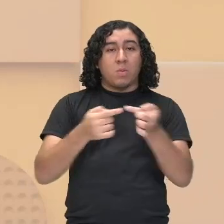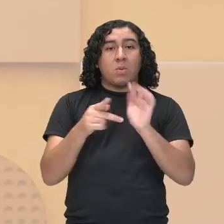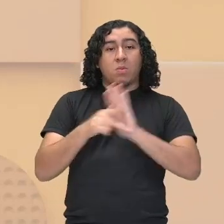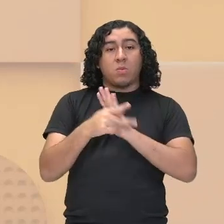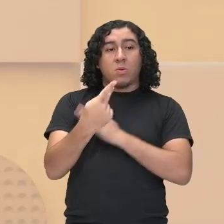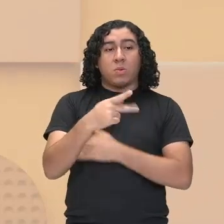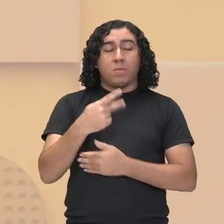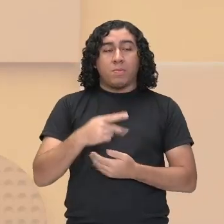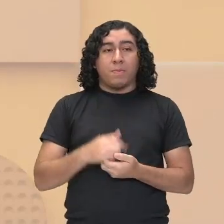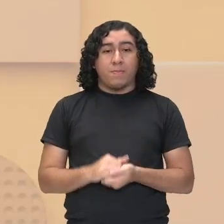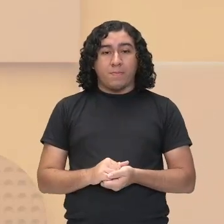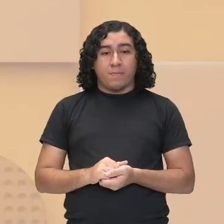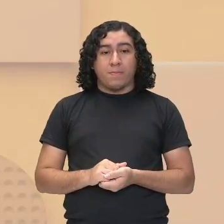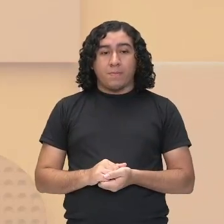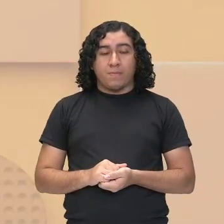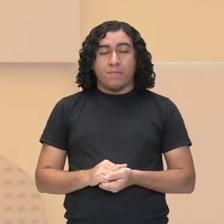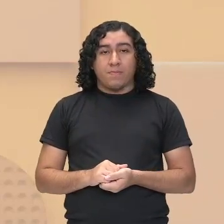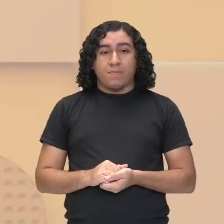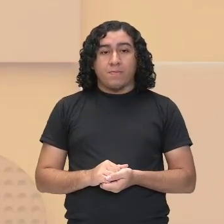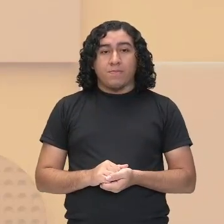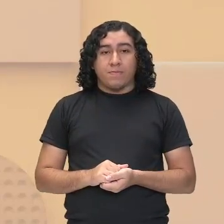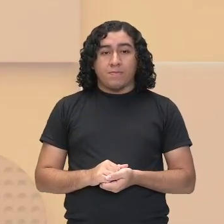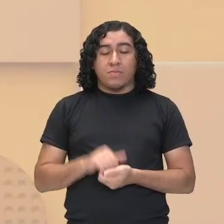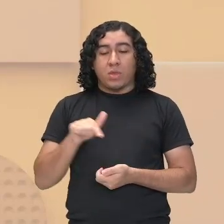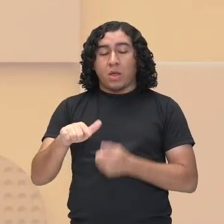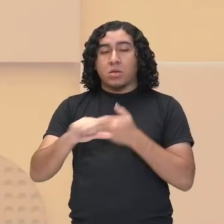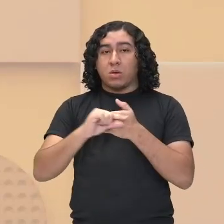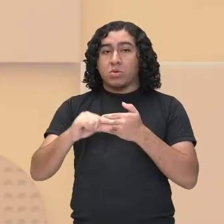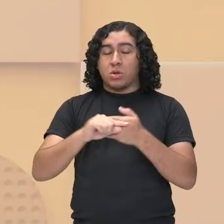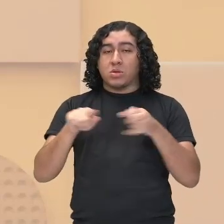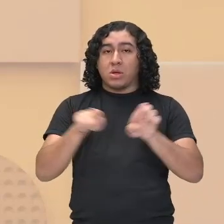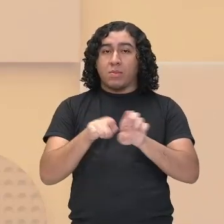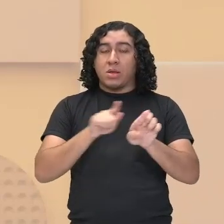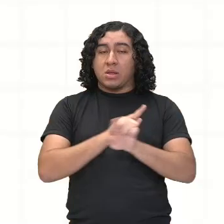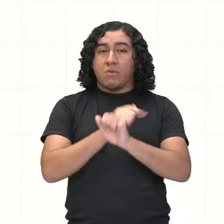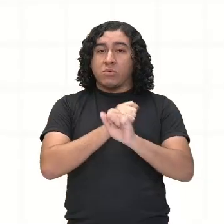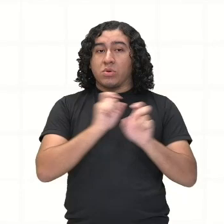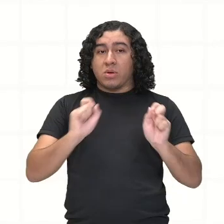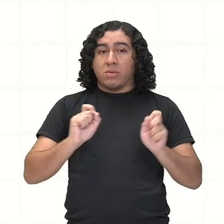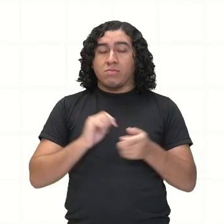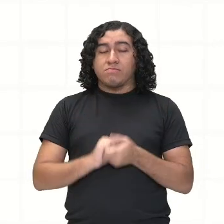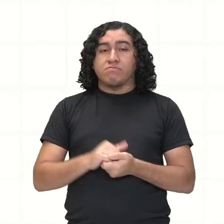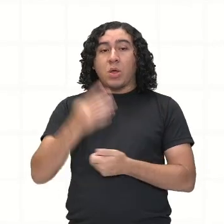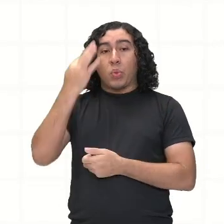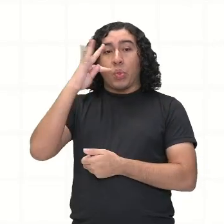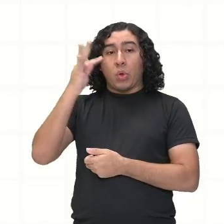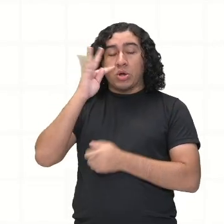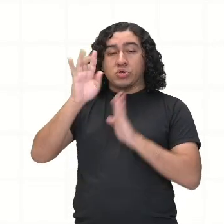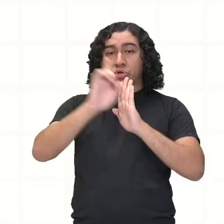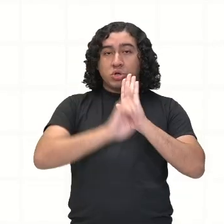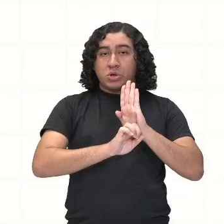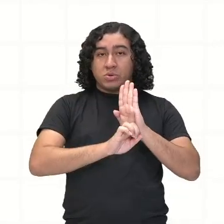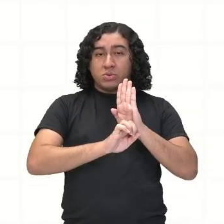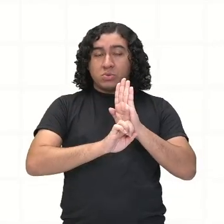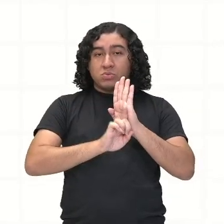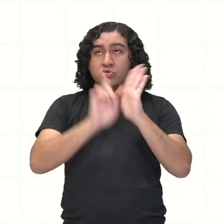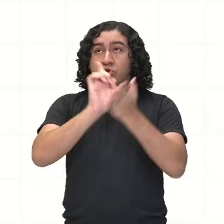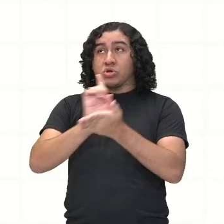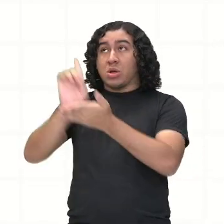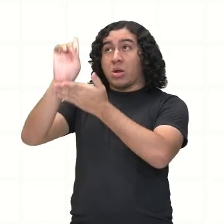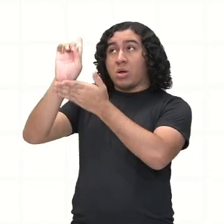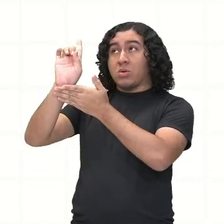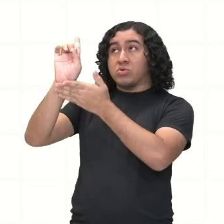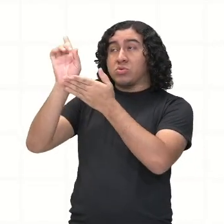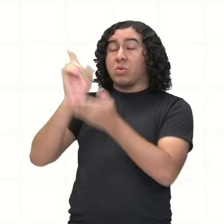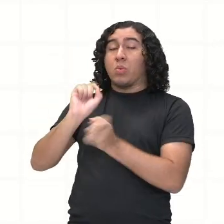oratória. Além disso, o Bossuet também ele vai defender a teoria do direito divino, que já foi falado para vocês, que é quando